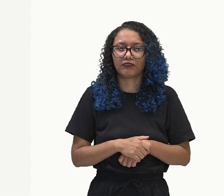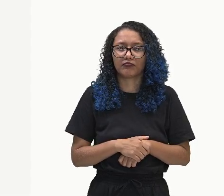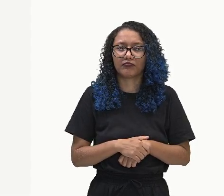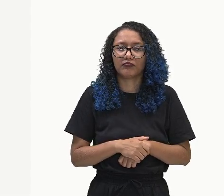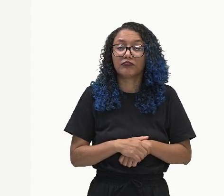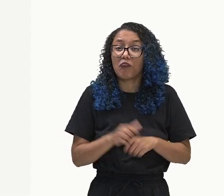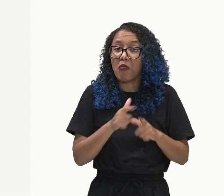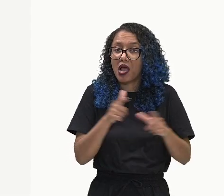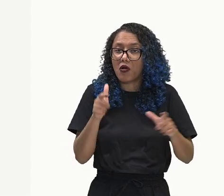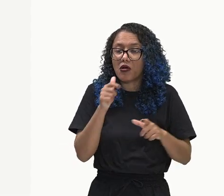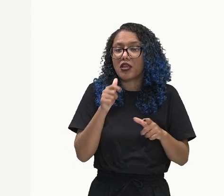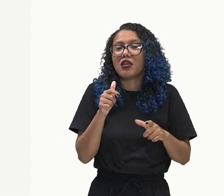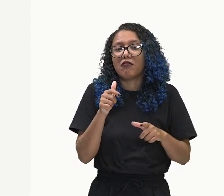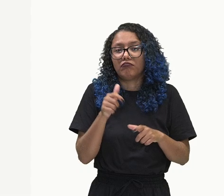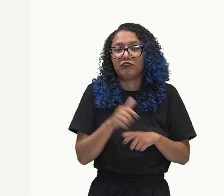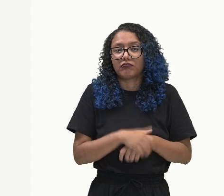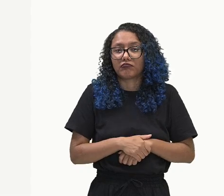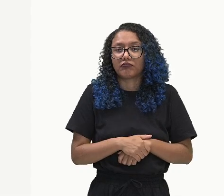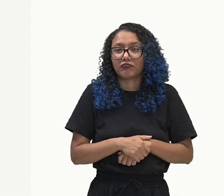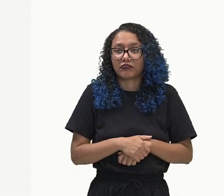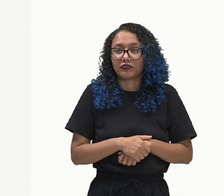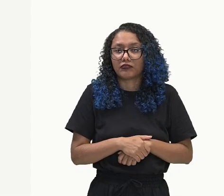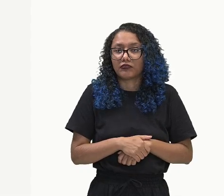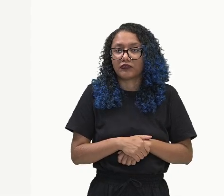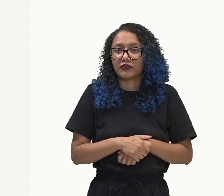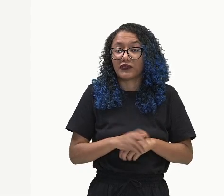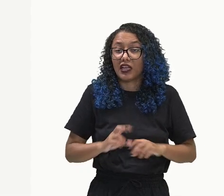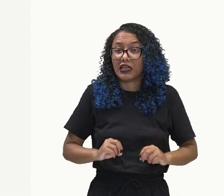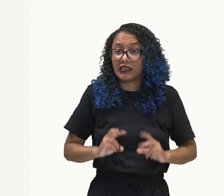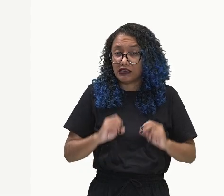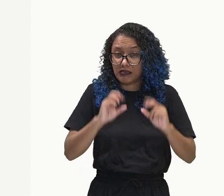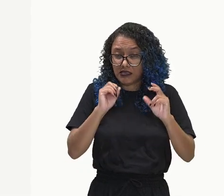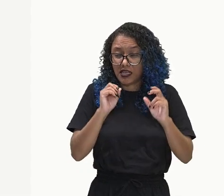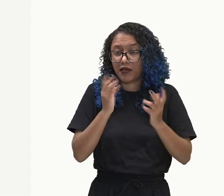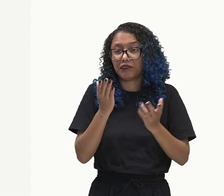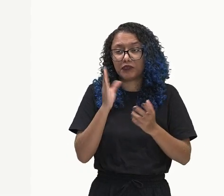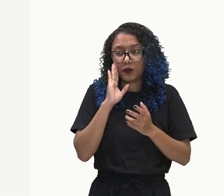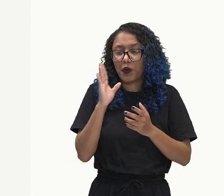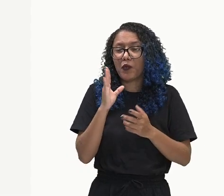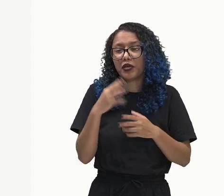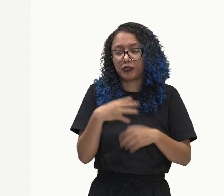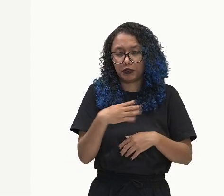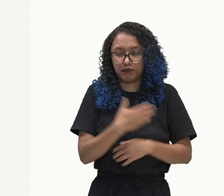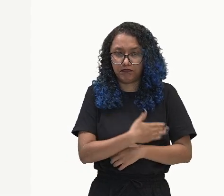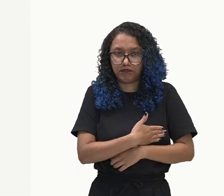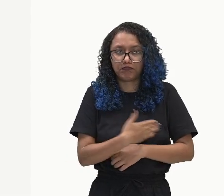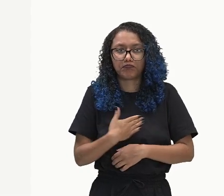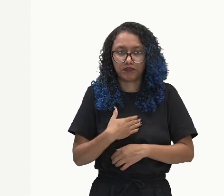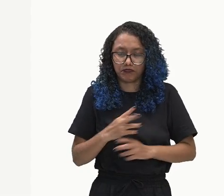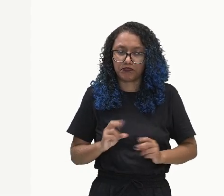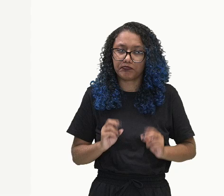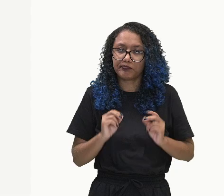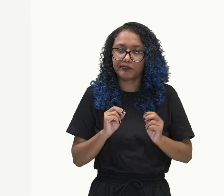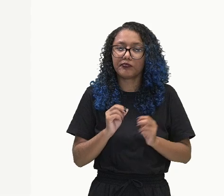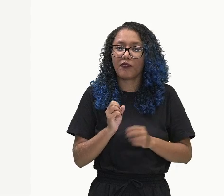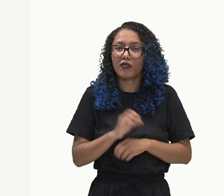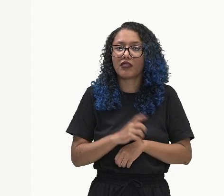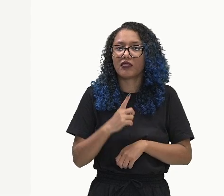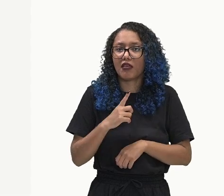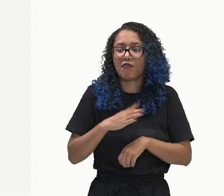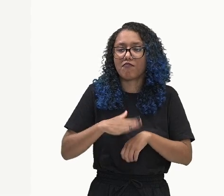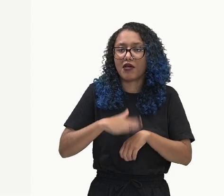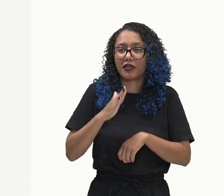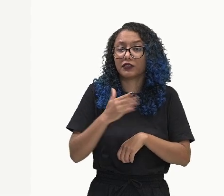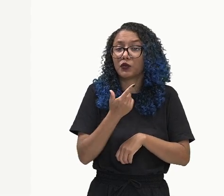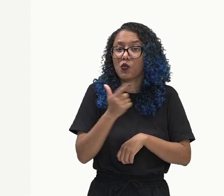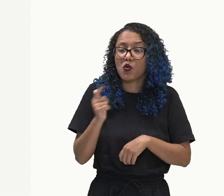aparece quando se estuda a saúde da mulher em termos de incidência. Temos também aí o câncer